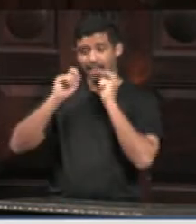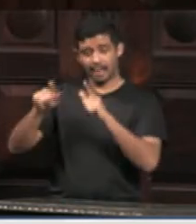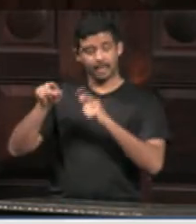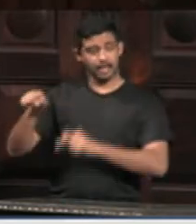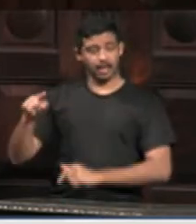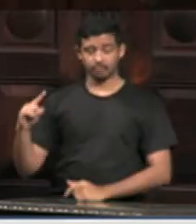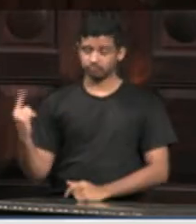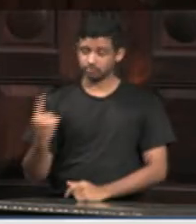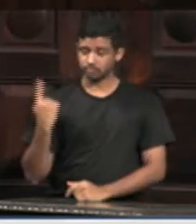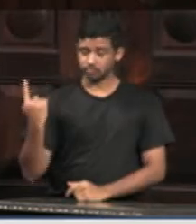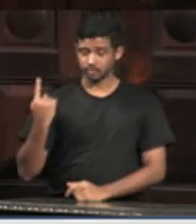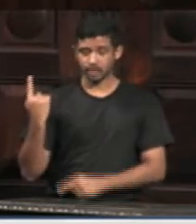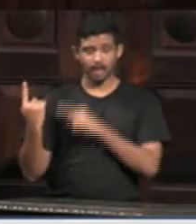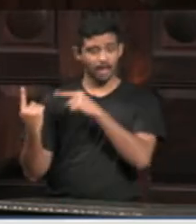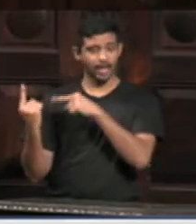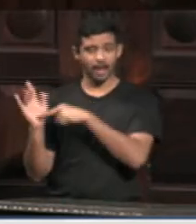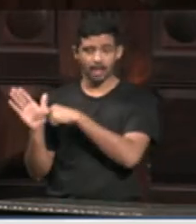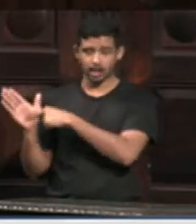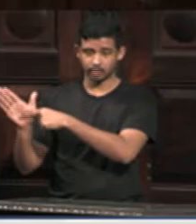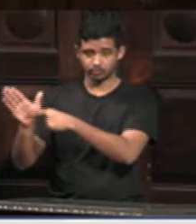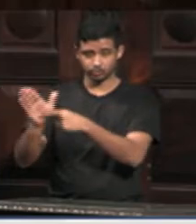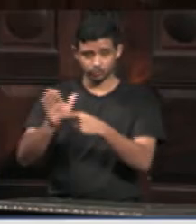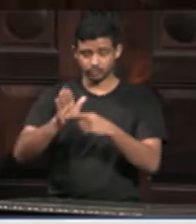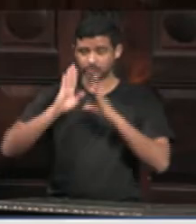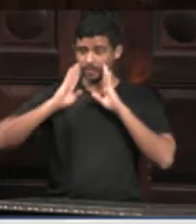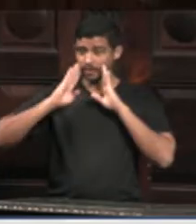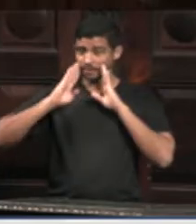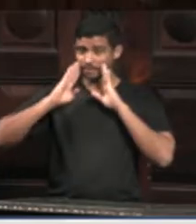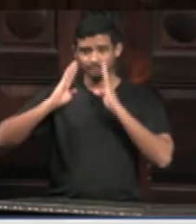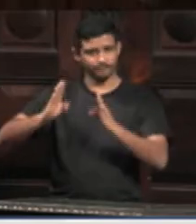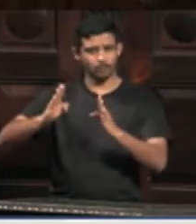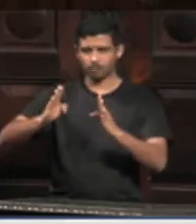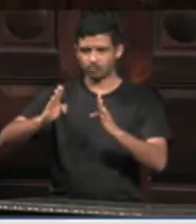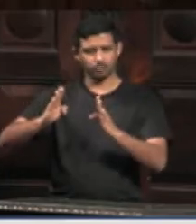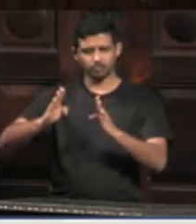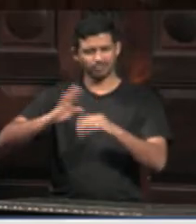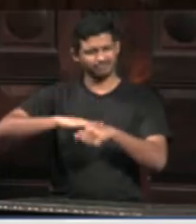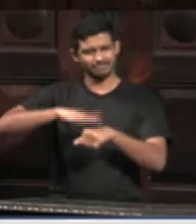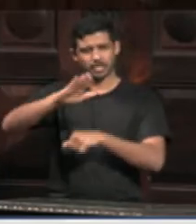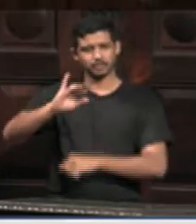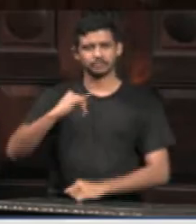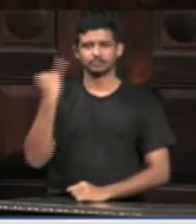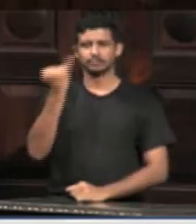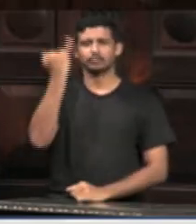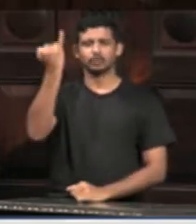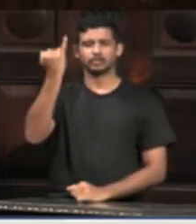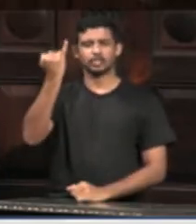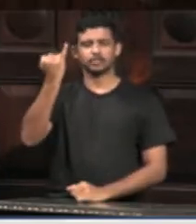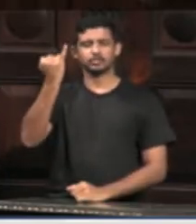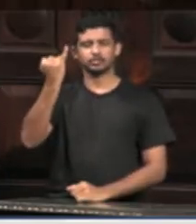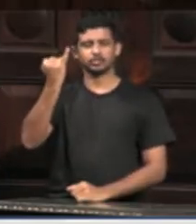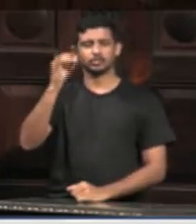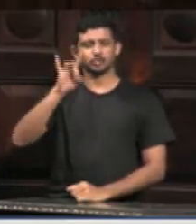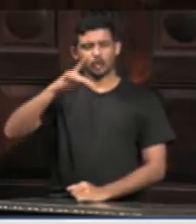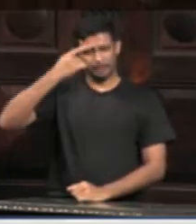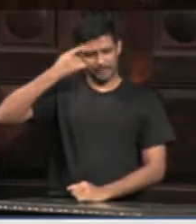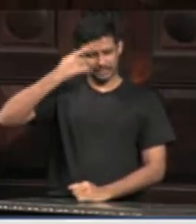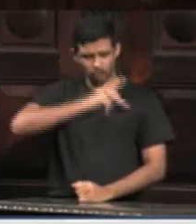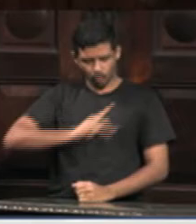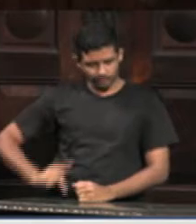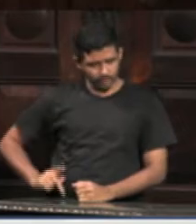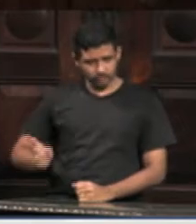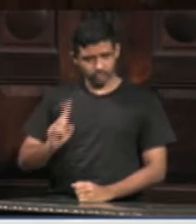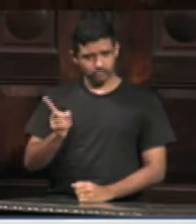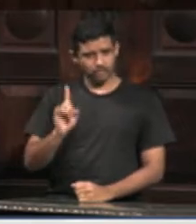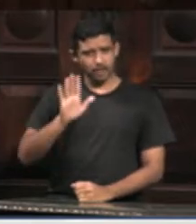querer viabilizar algo muito mais importante que governo, as